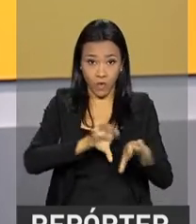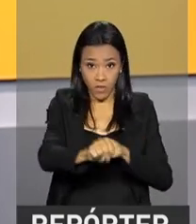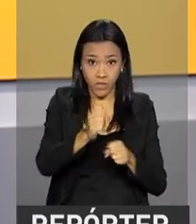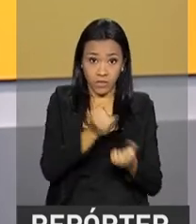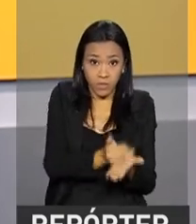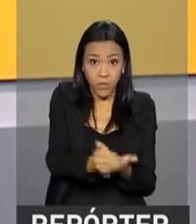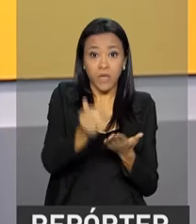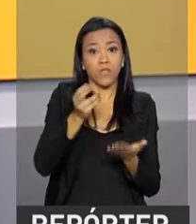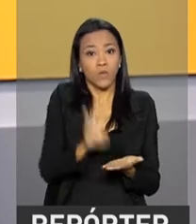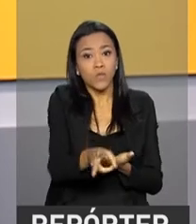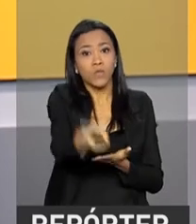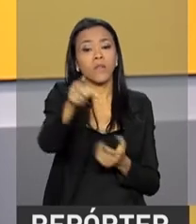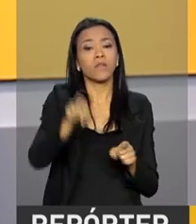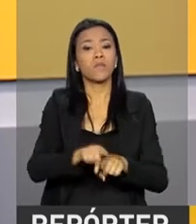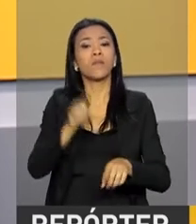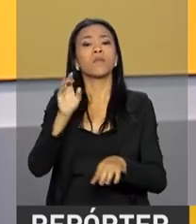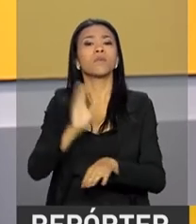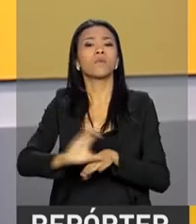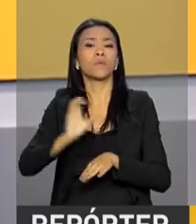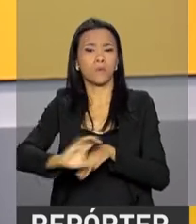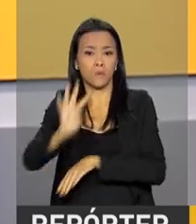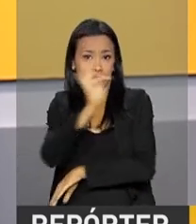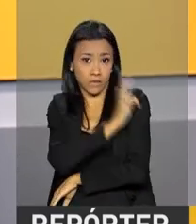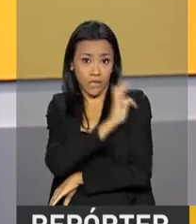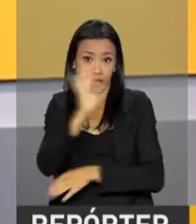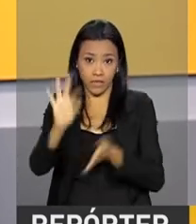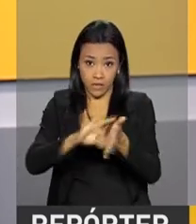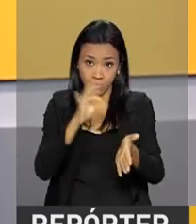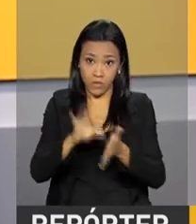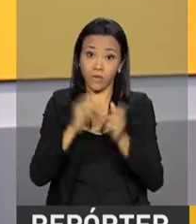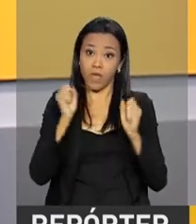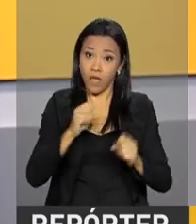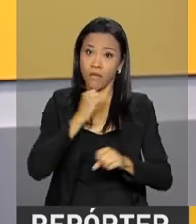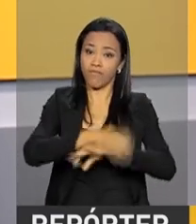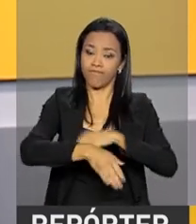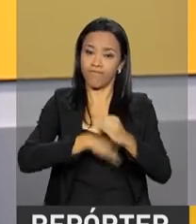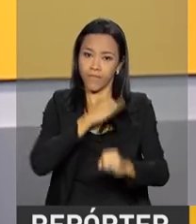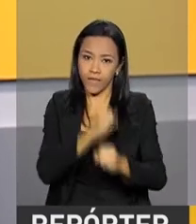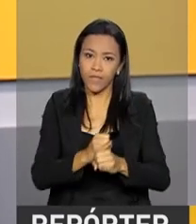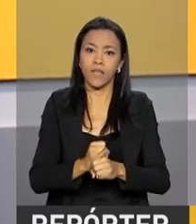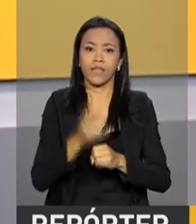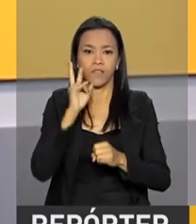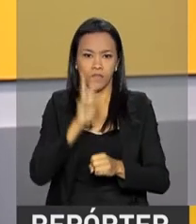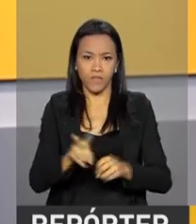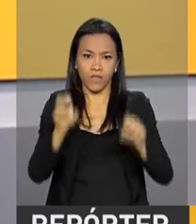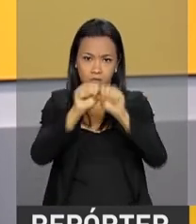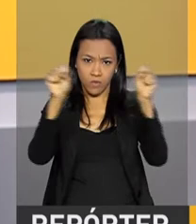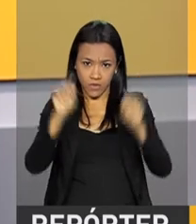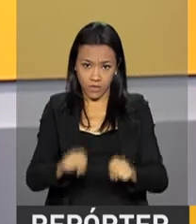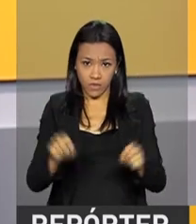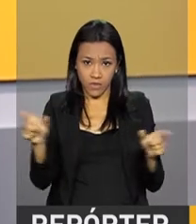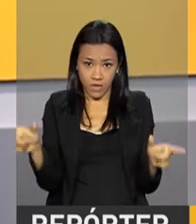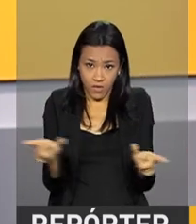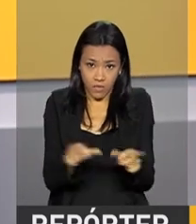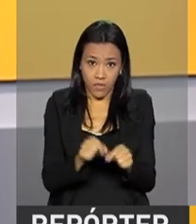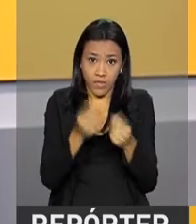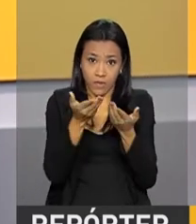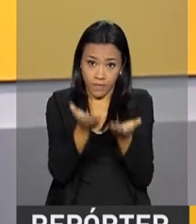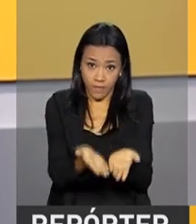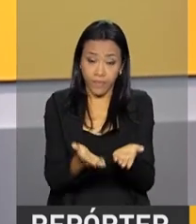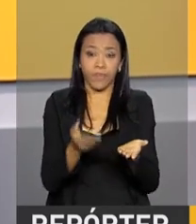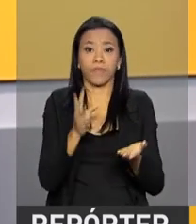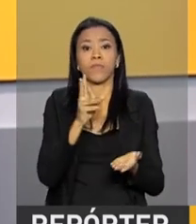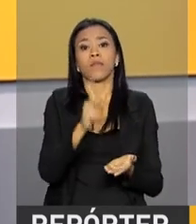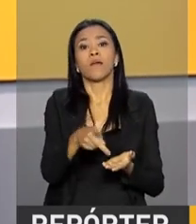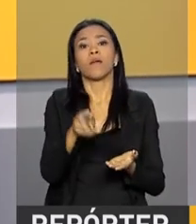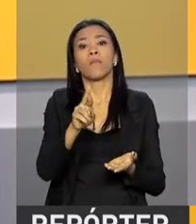continuada e também cursos técnicos as inscrições devem ser feitas pela internet na página do sistema nacional de informações da educação profissional